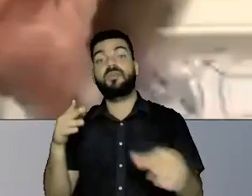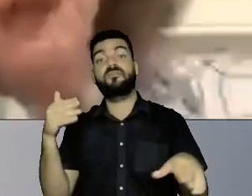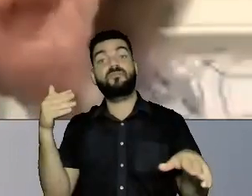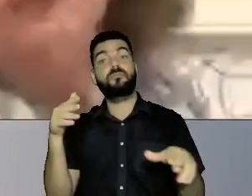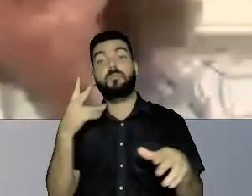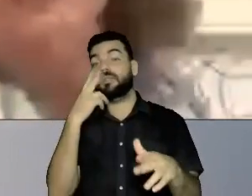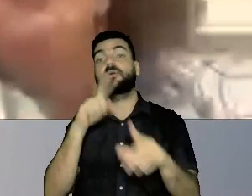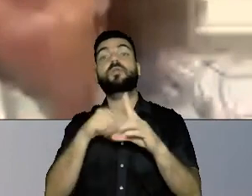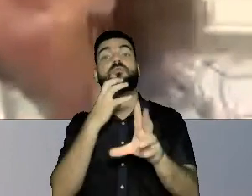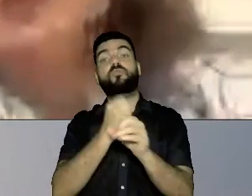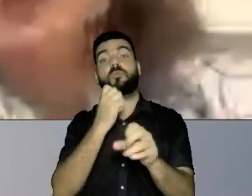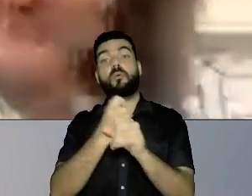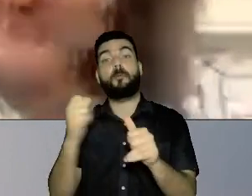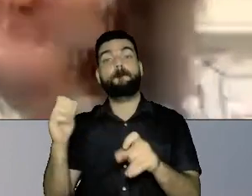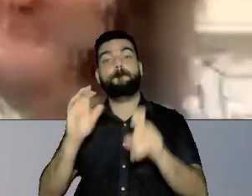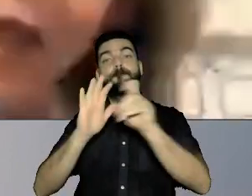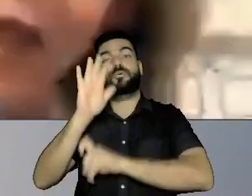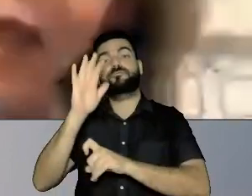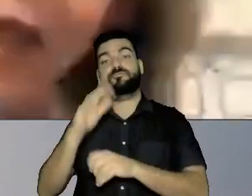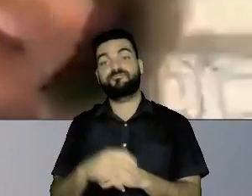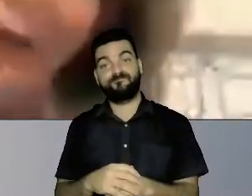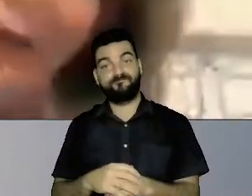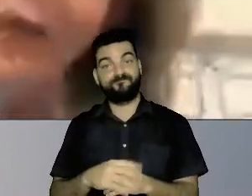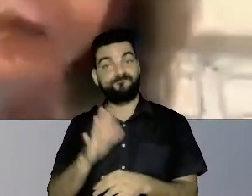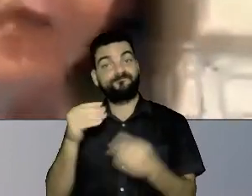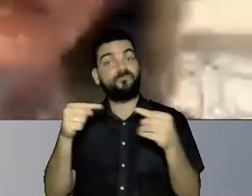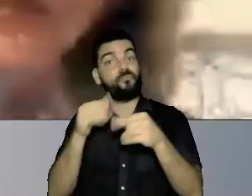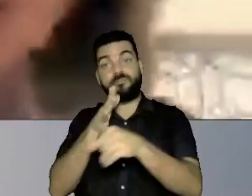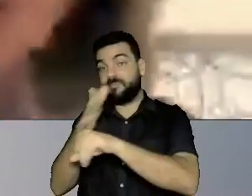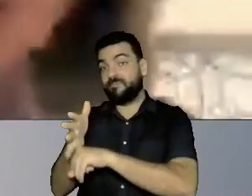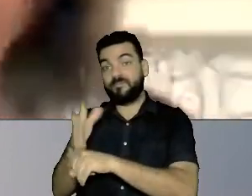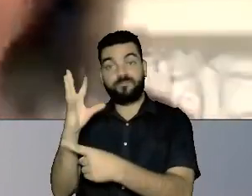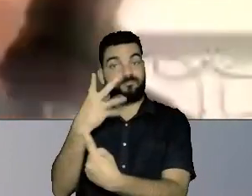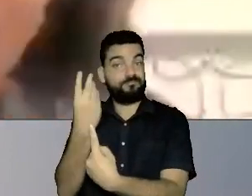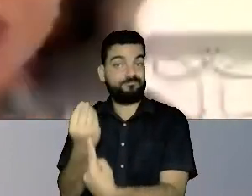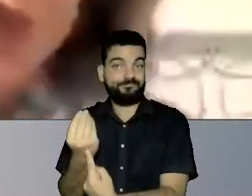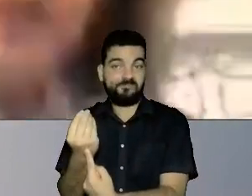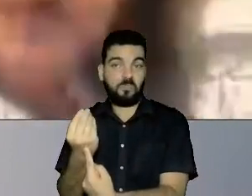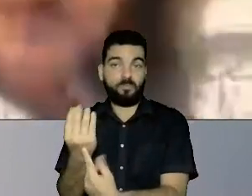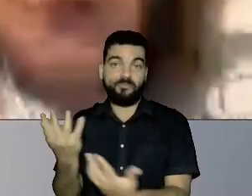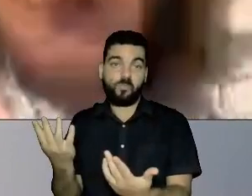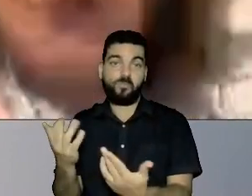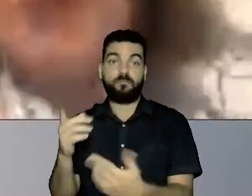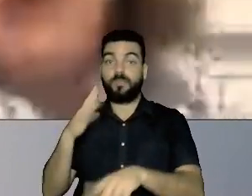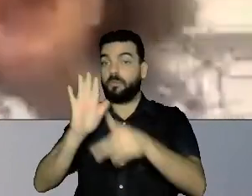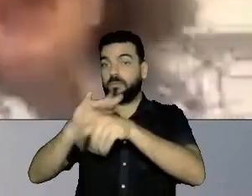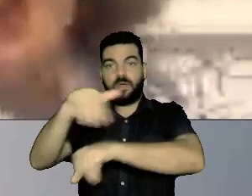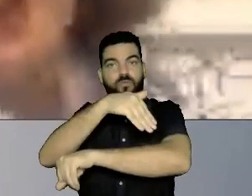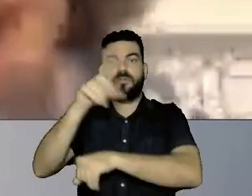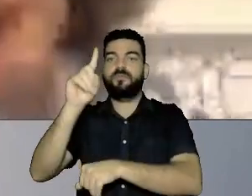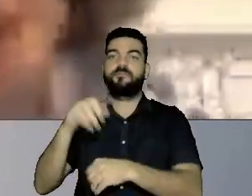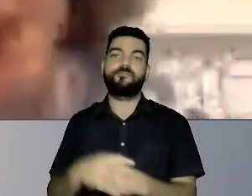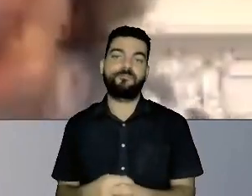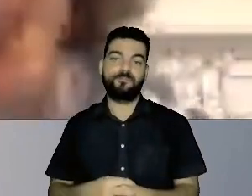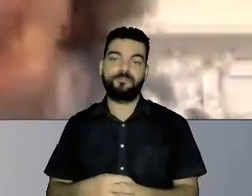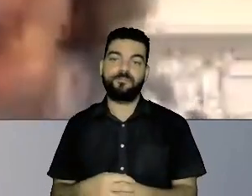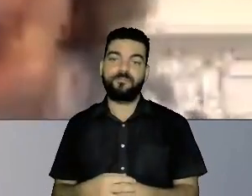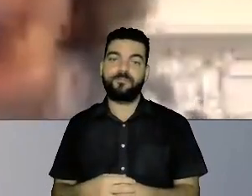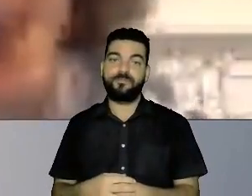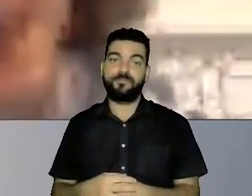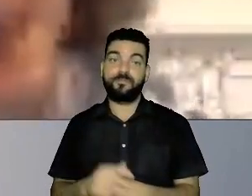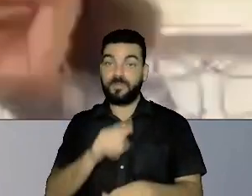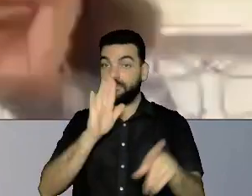mas que tem um impacto muito grande no acesso à arte, mas não na arte de rua, e não eram obras de